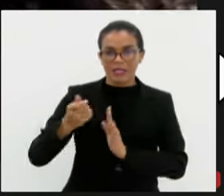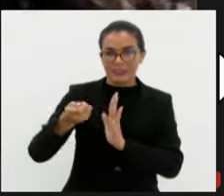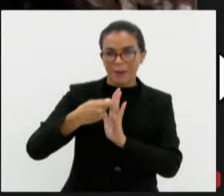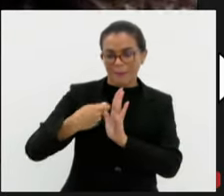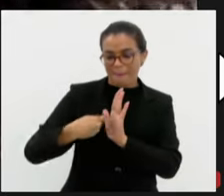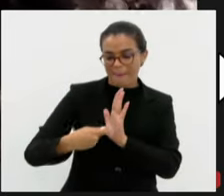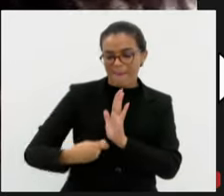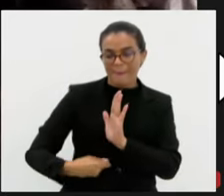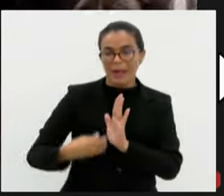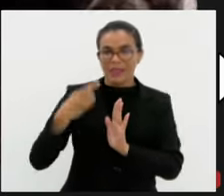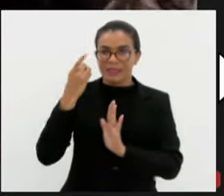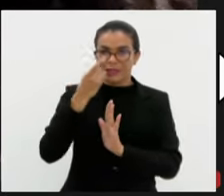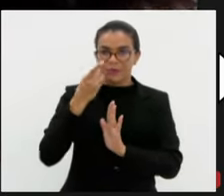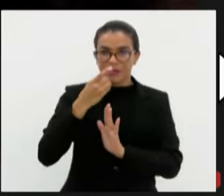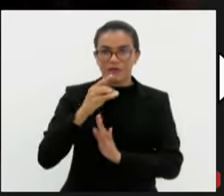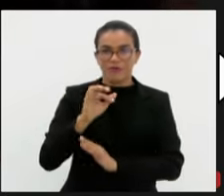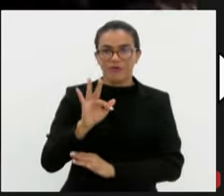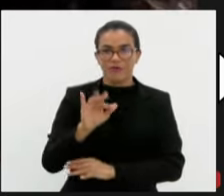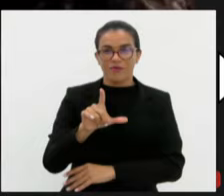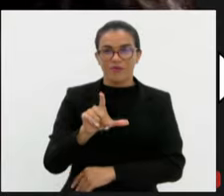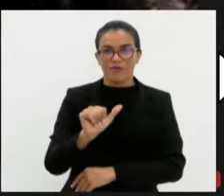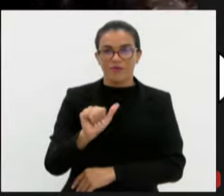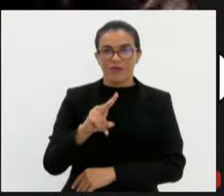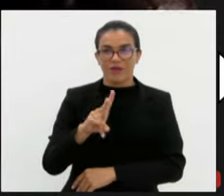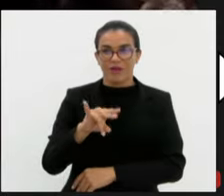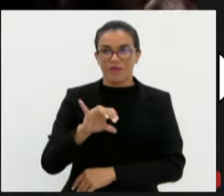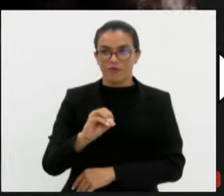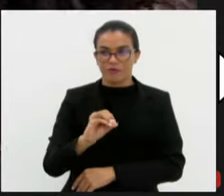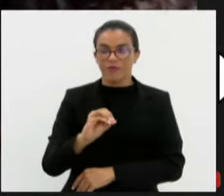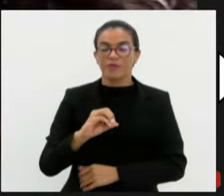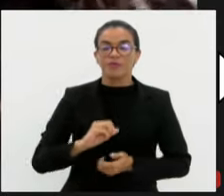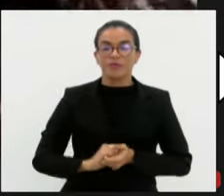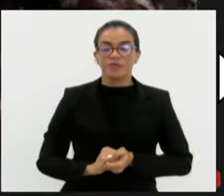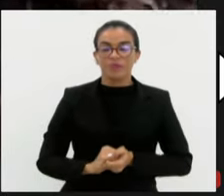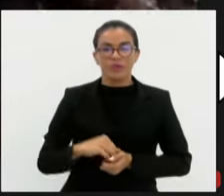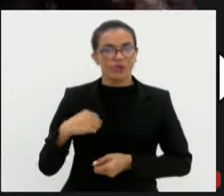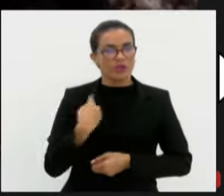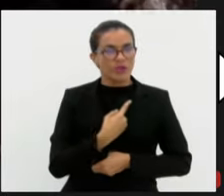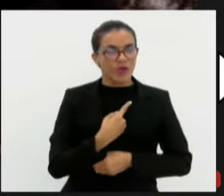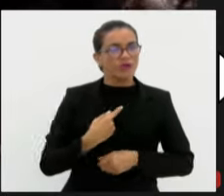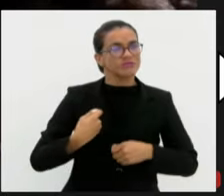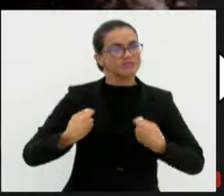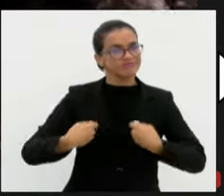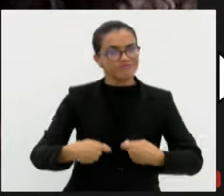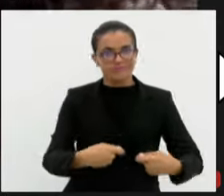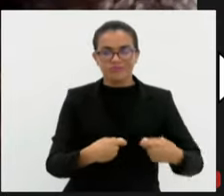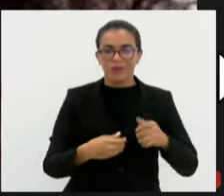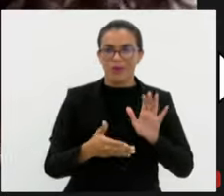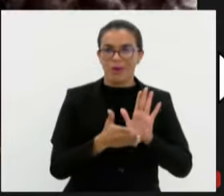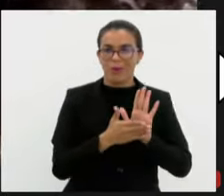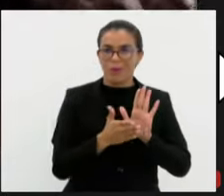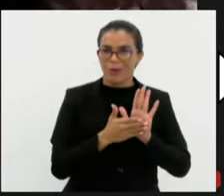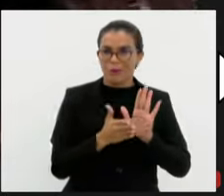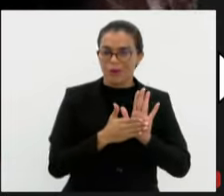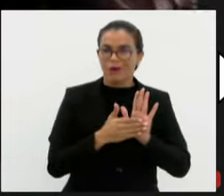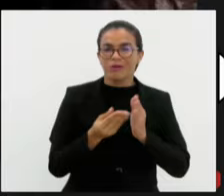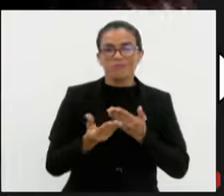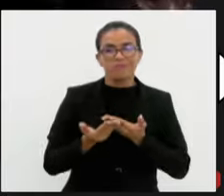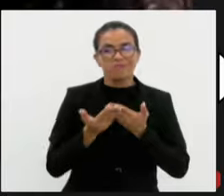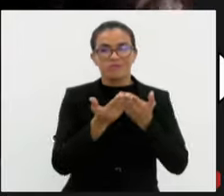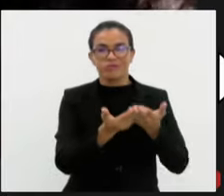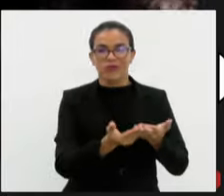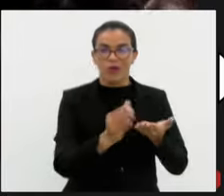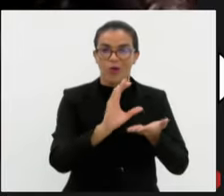bancada, deputado Flávio Serafini, acredito que deveríamos ter consensuado uma proposta de enviar ao Conselho de